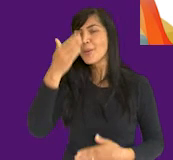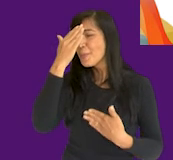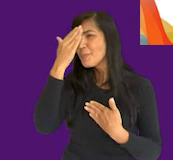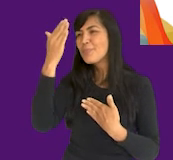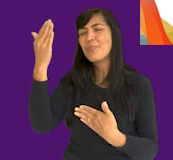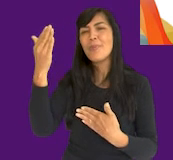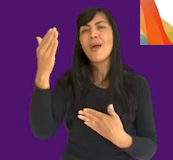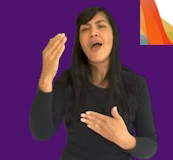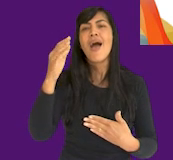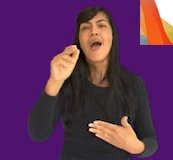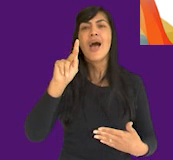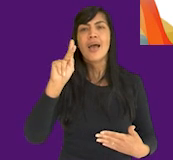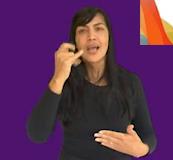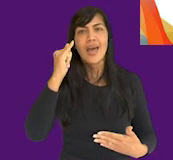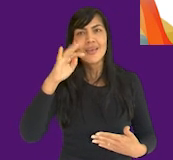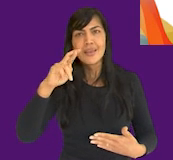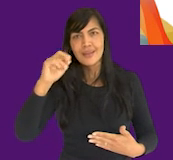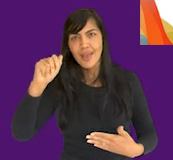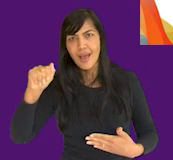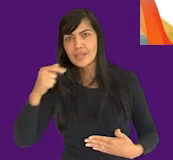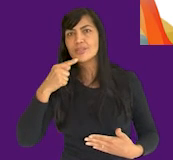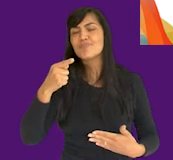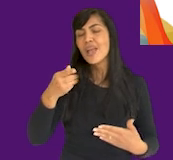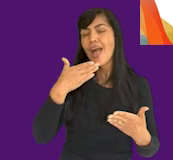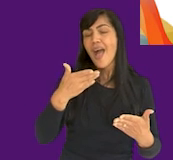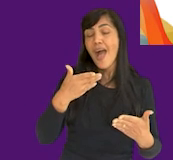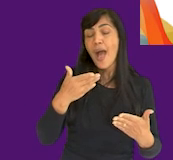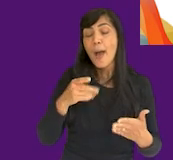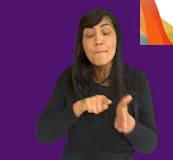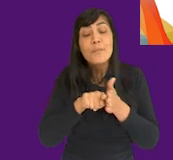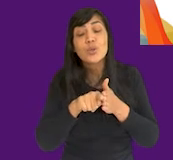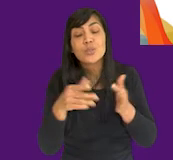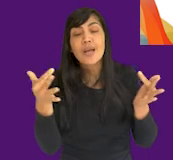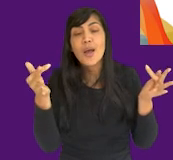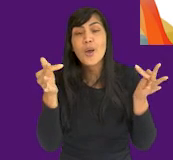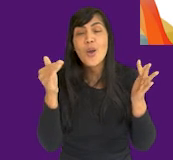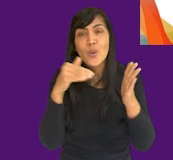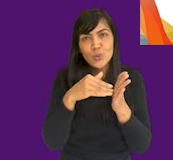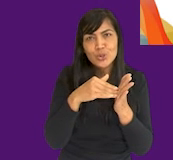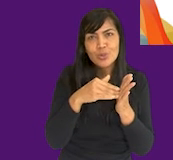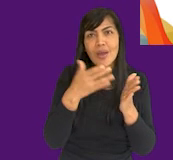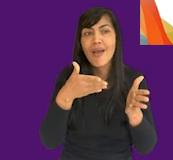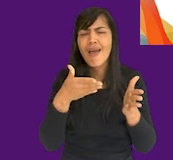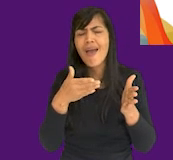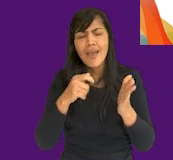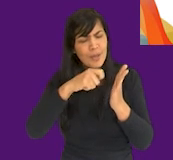programa é muito obrigado papel a pergunta final aqui